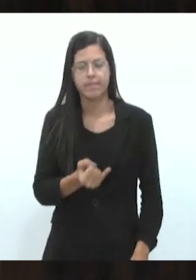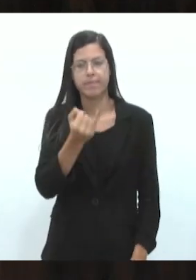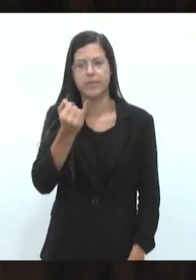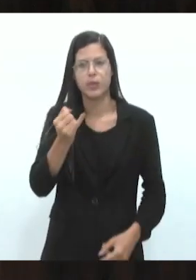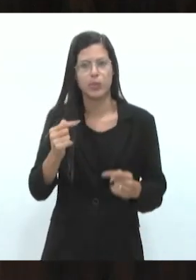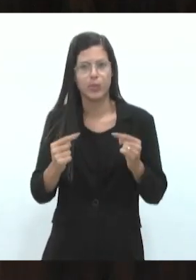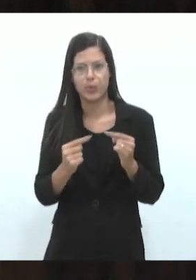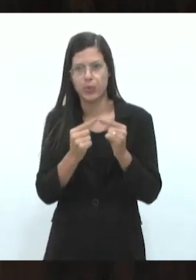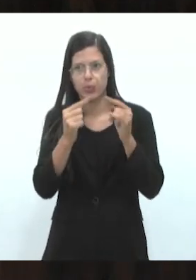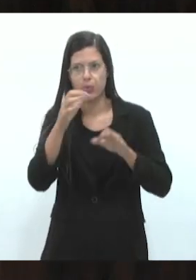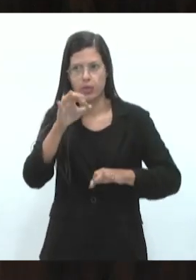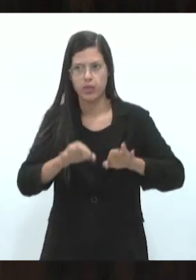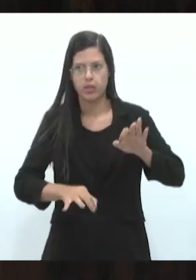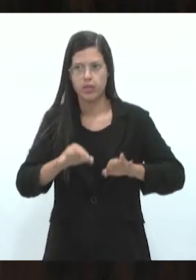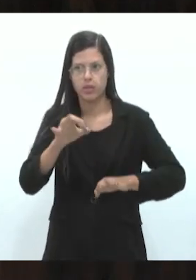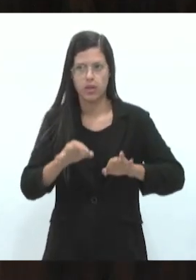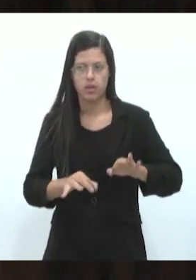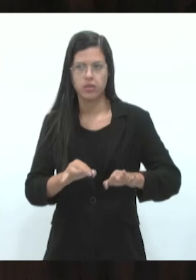pela juridicidade,